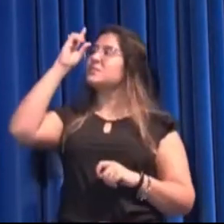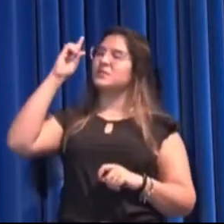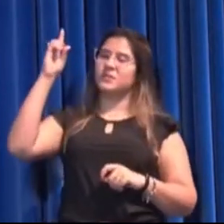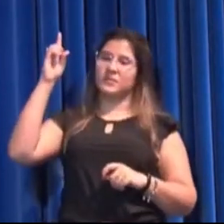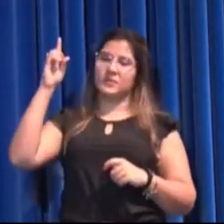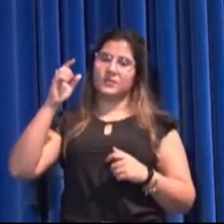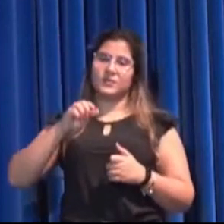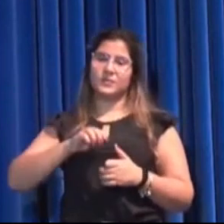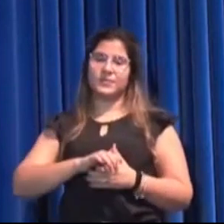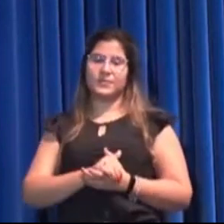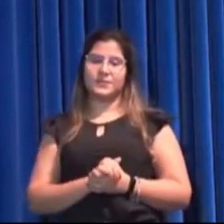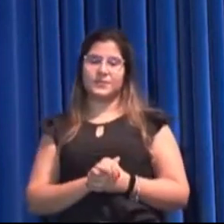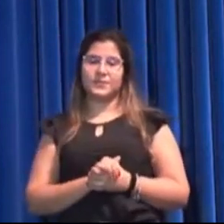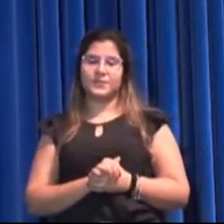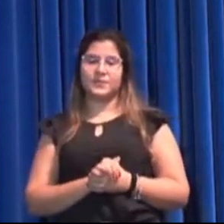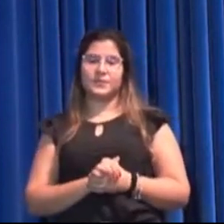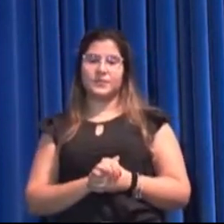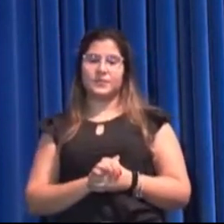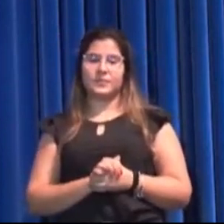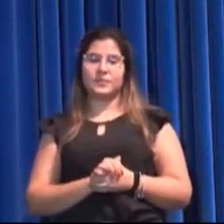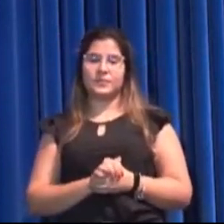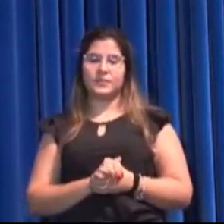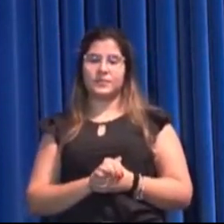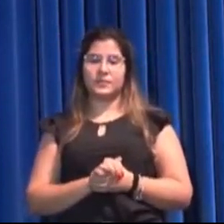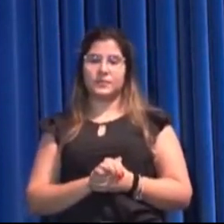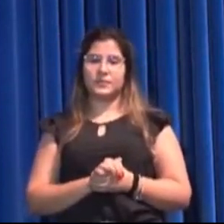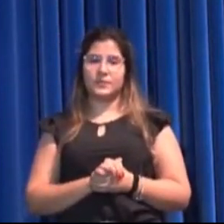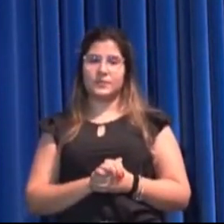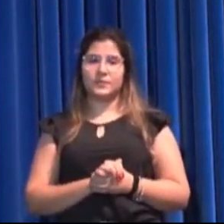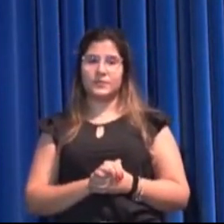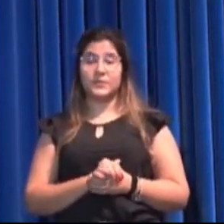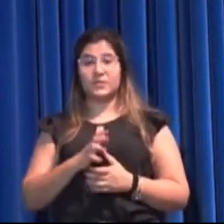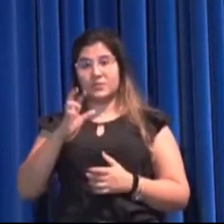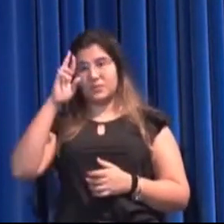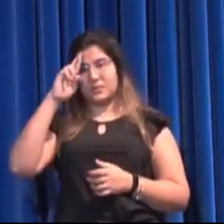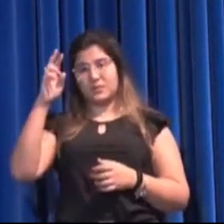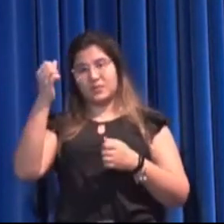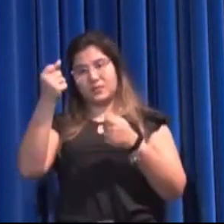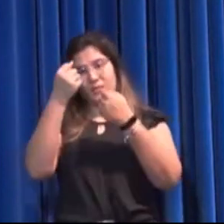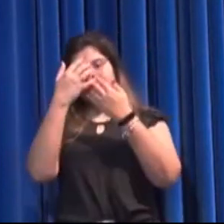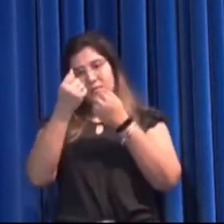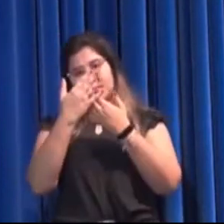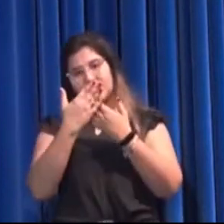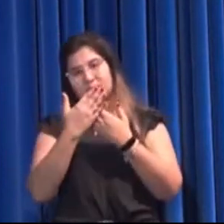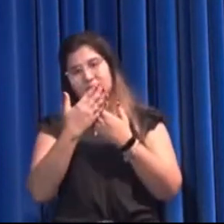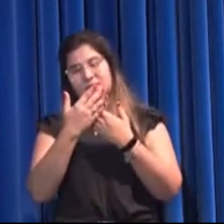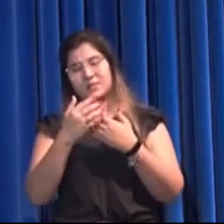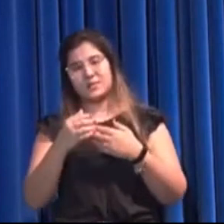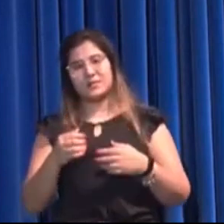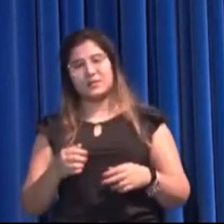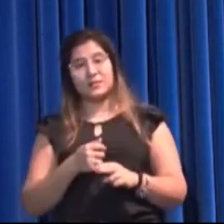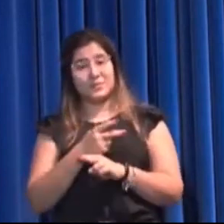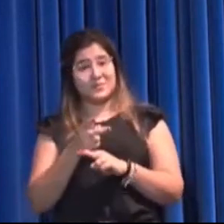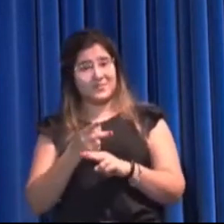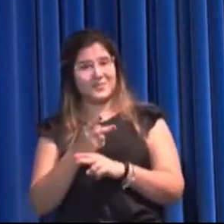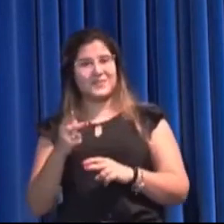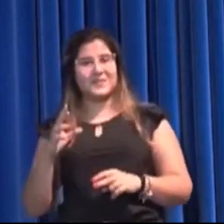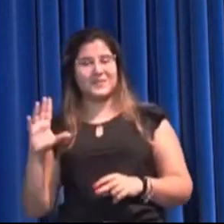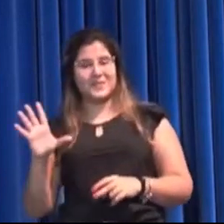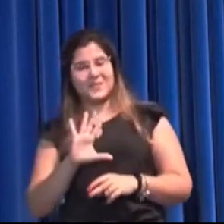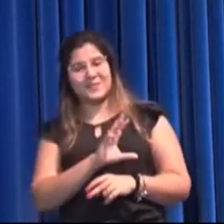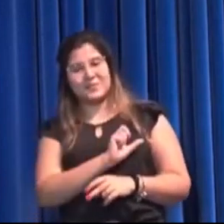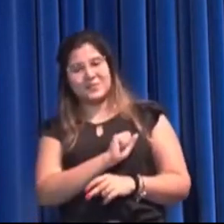seja sujeita a outra, mas o Senhor nos ensina. o Senhor nos busca, Ele nos ama de tal